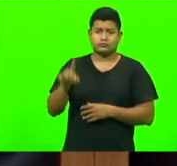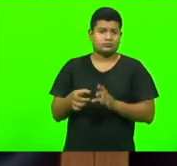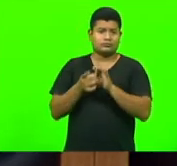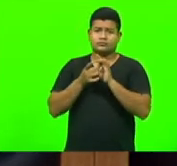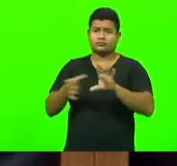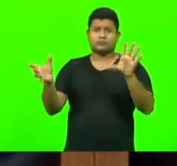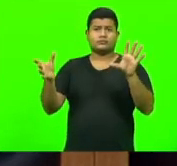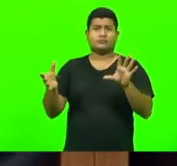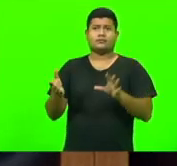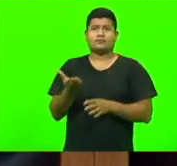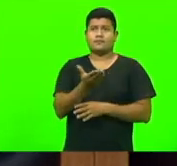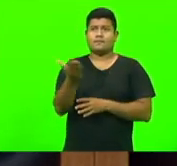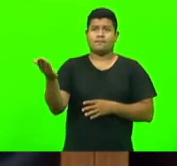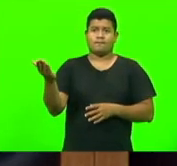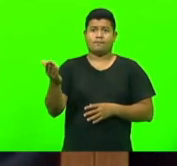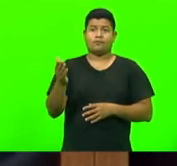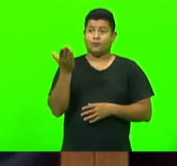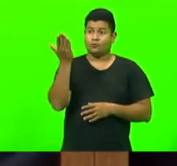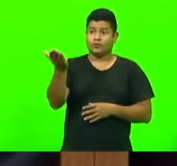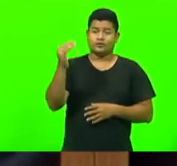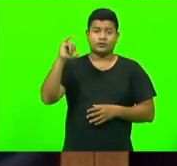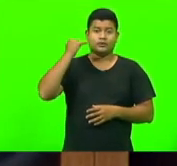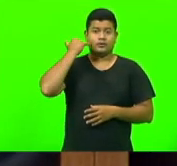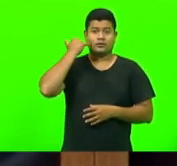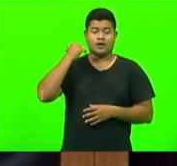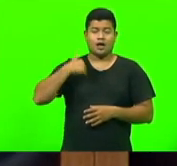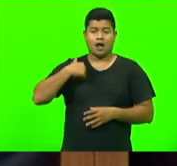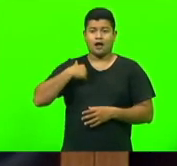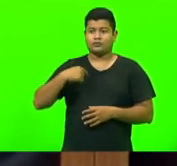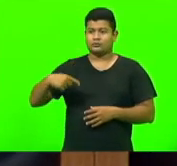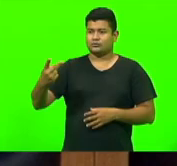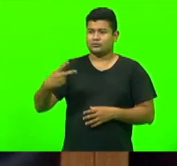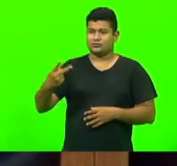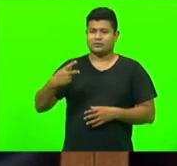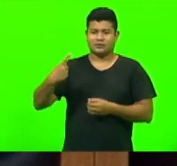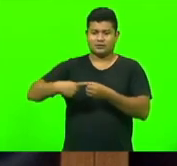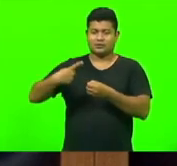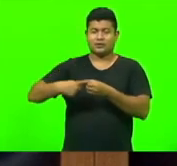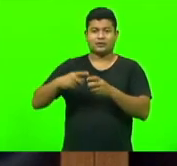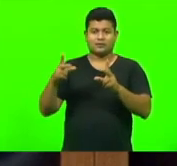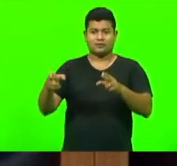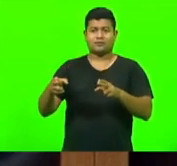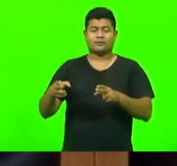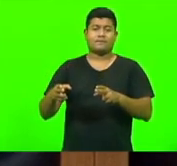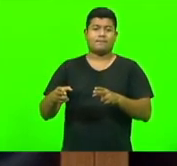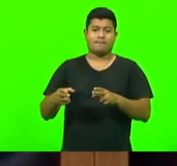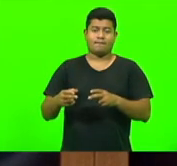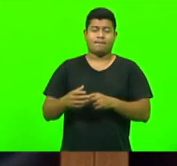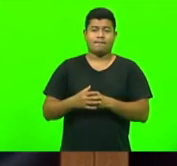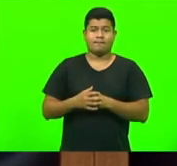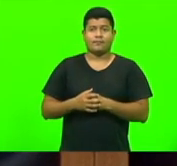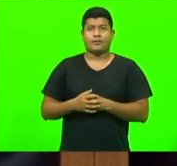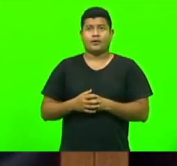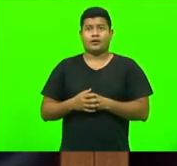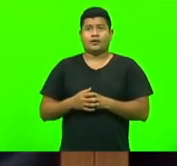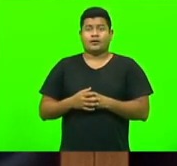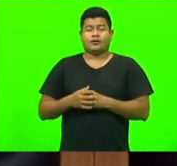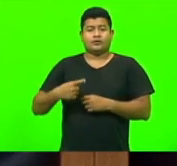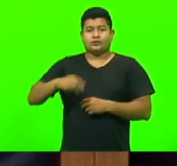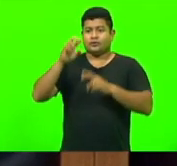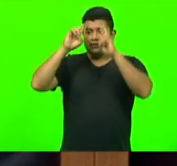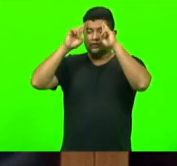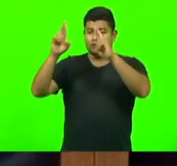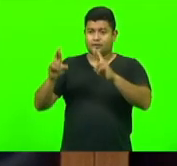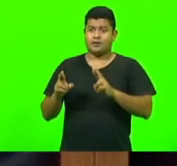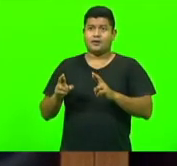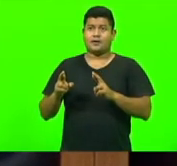concedo a ti, Jessé, que és meu conterrâneo, não somos partidários, mas somos conterrâneos e nos respeitamos,